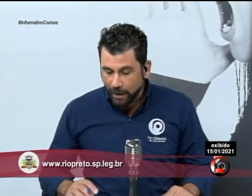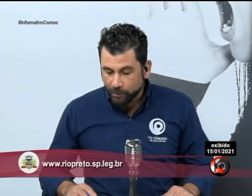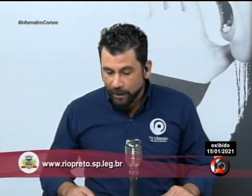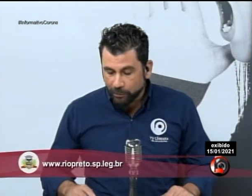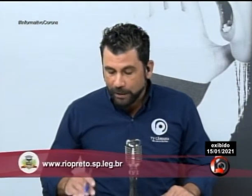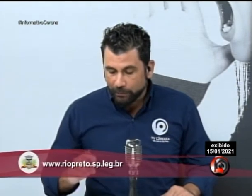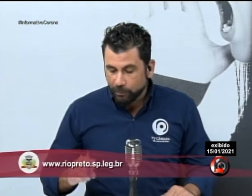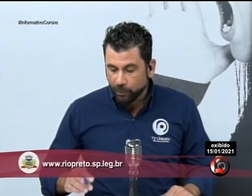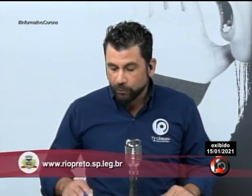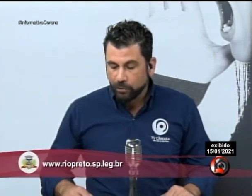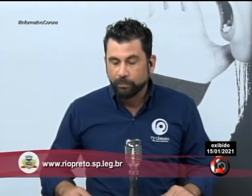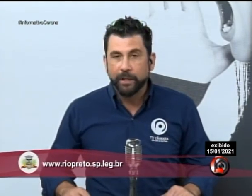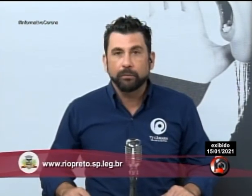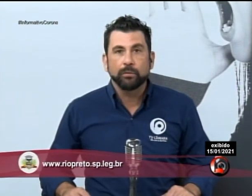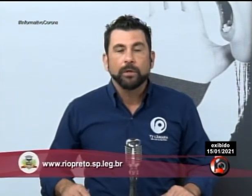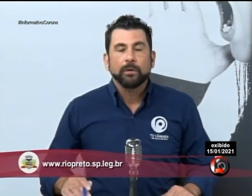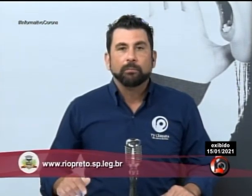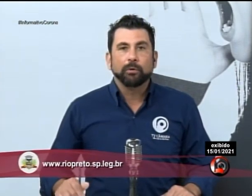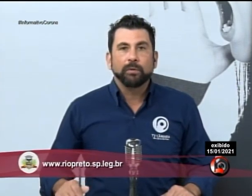endereço